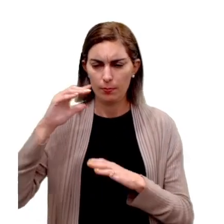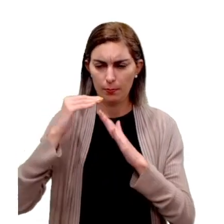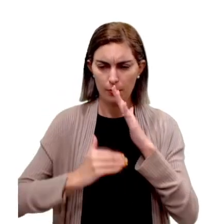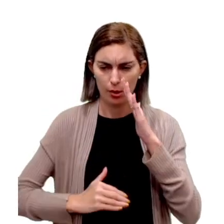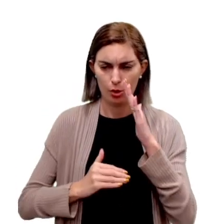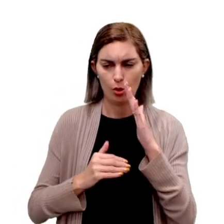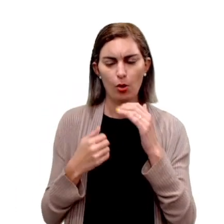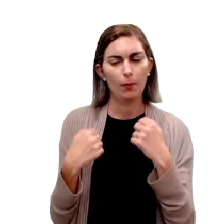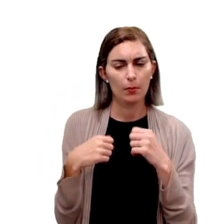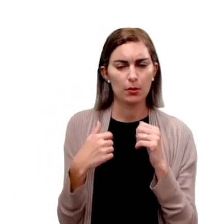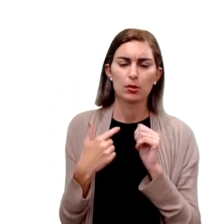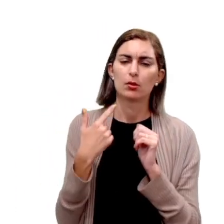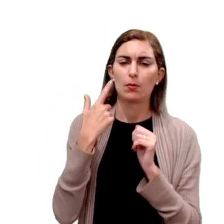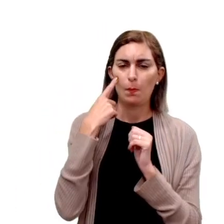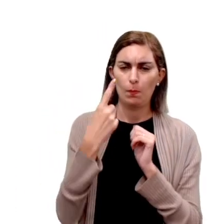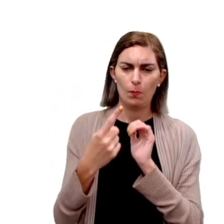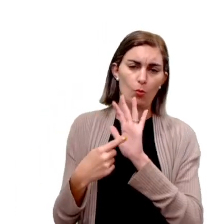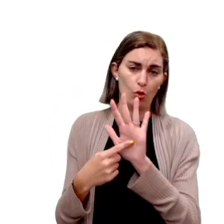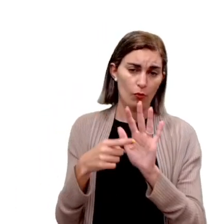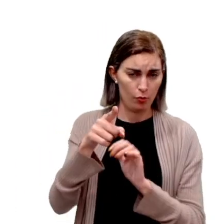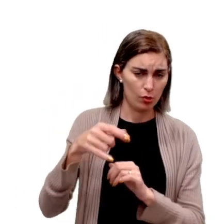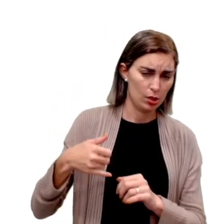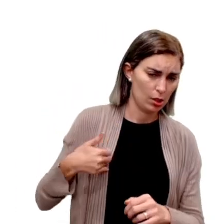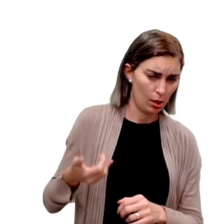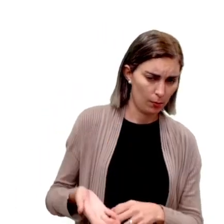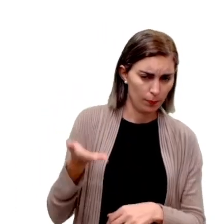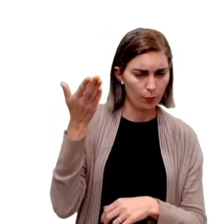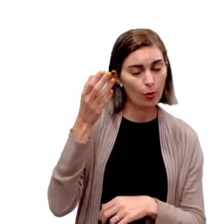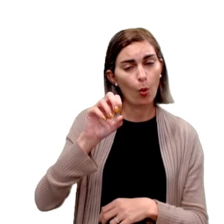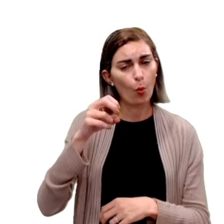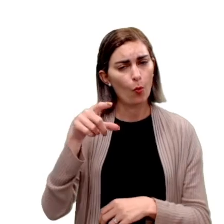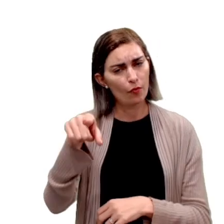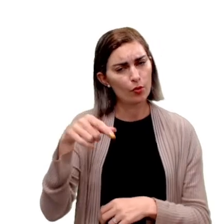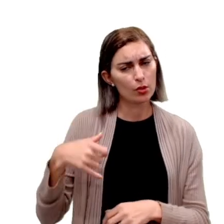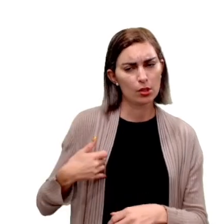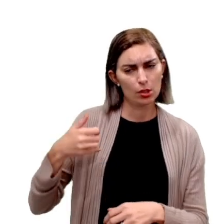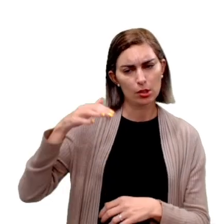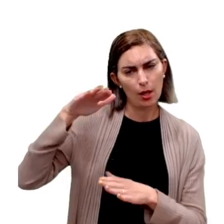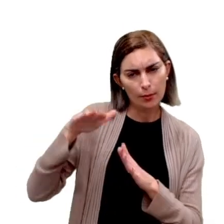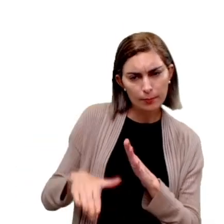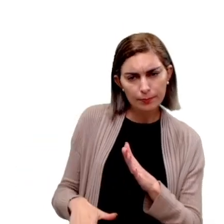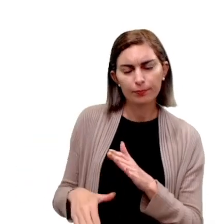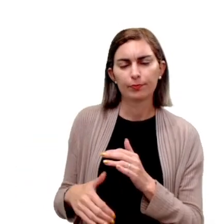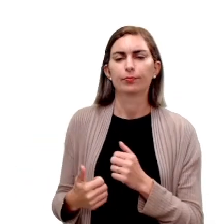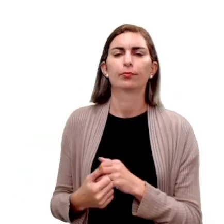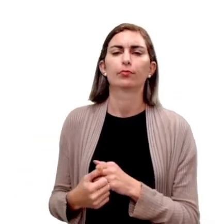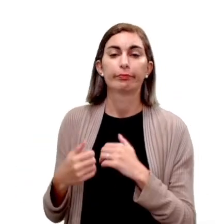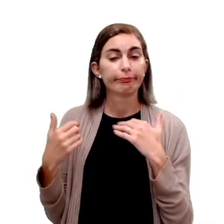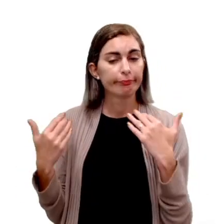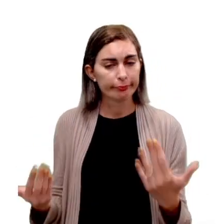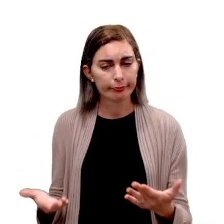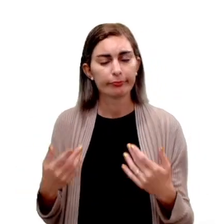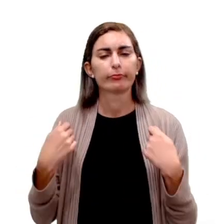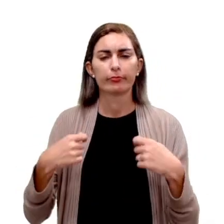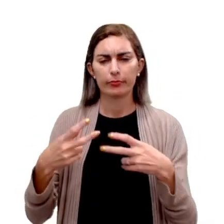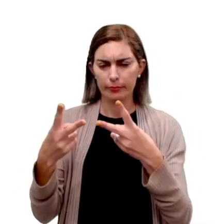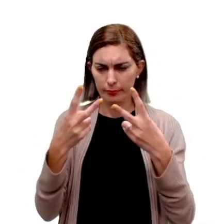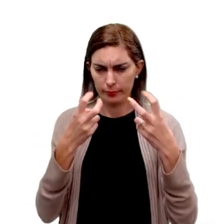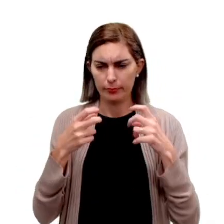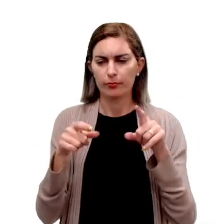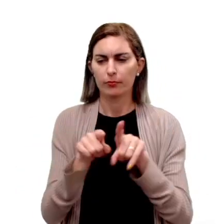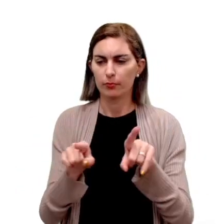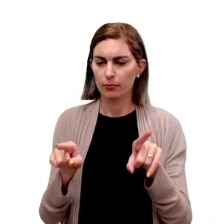vou precisar mostrar: você é maior de idade ou você é menor de idade. Então a gente percebe